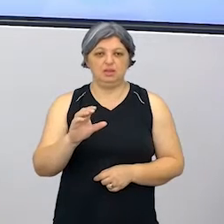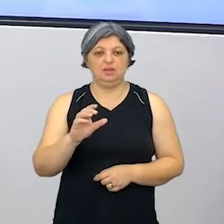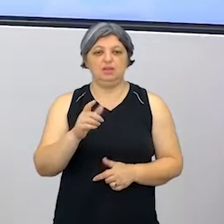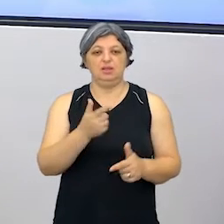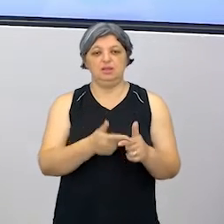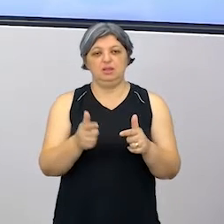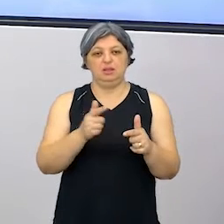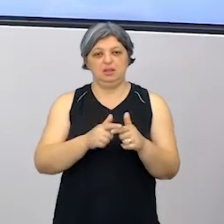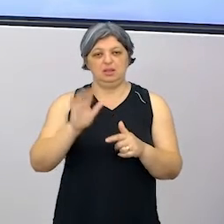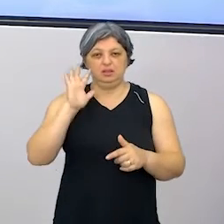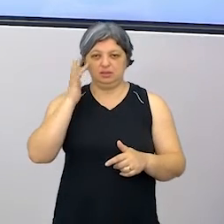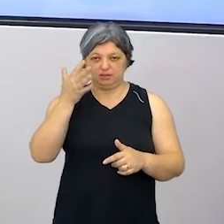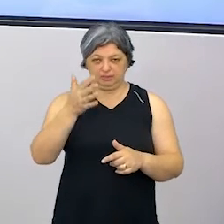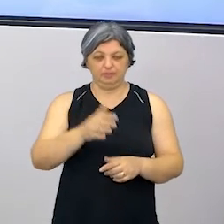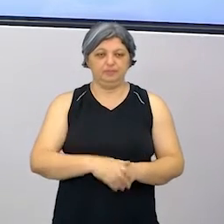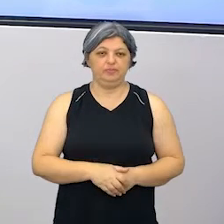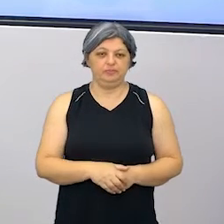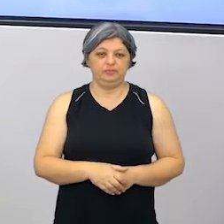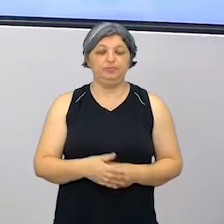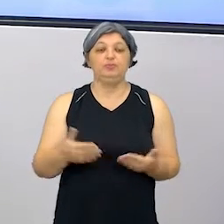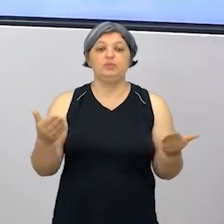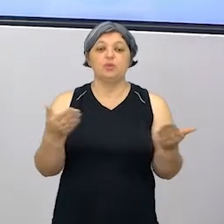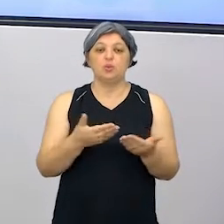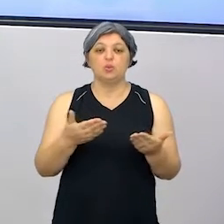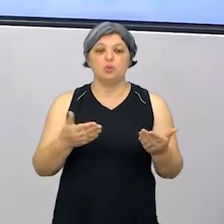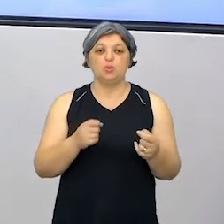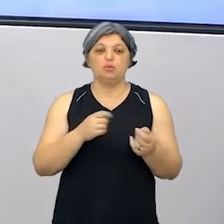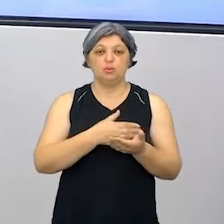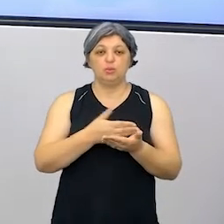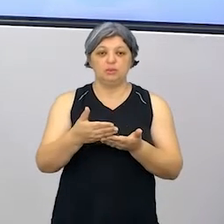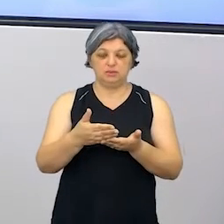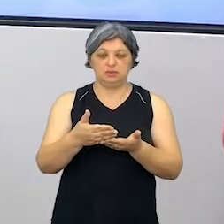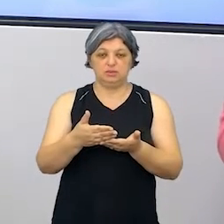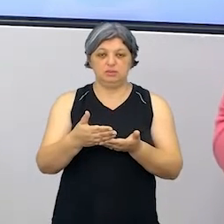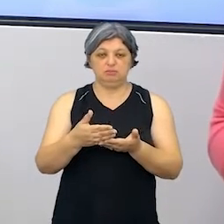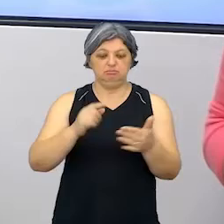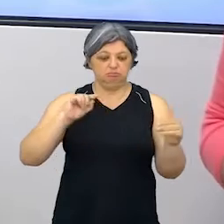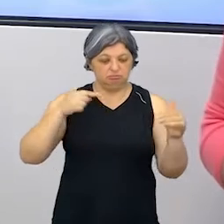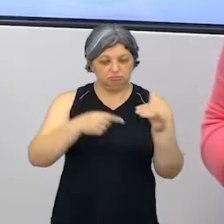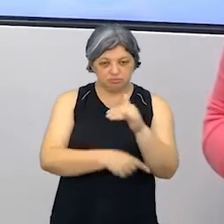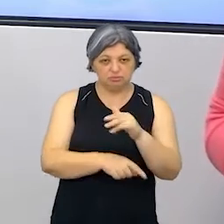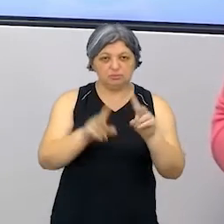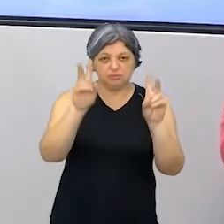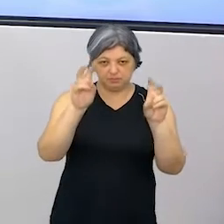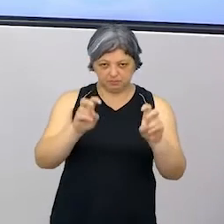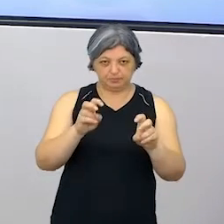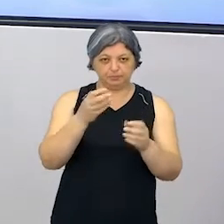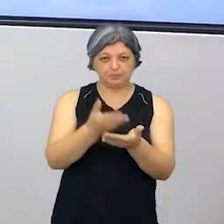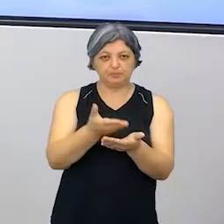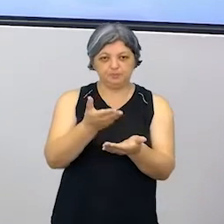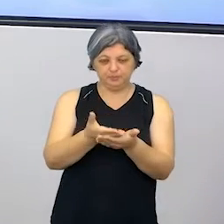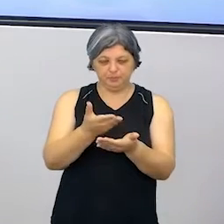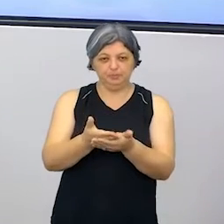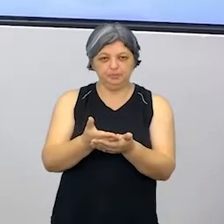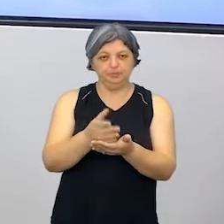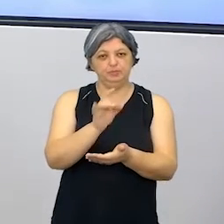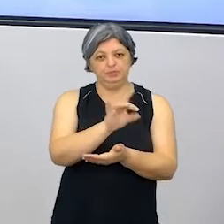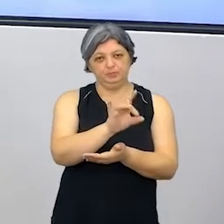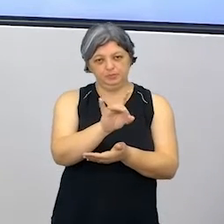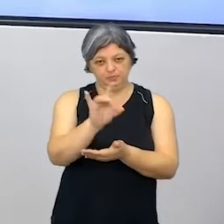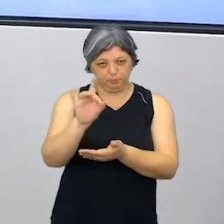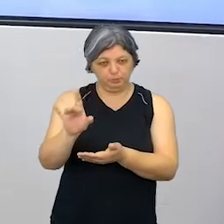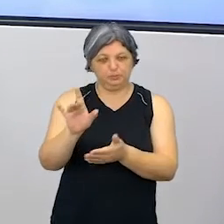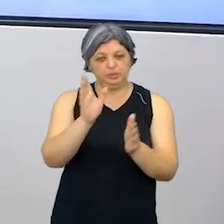de problemas e hoje nós vamos começar a aprofundar um pouquinho mais o estudo em cada uma